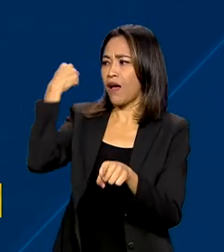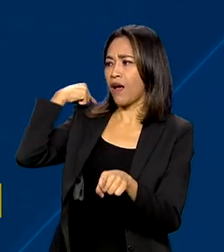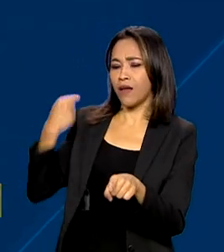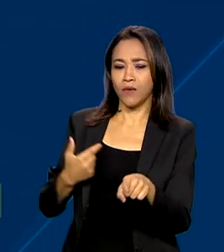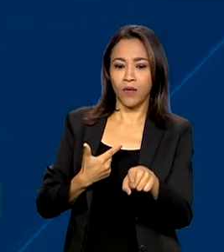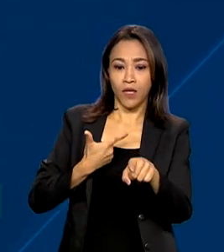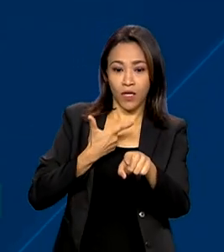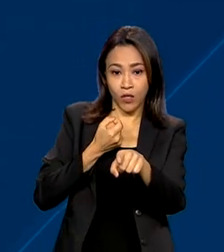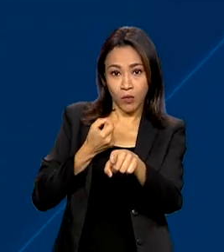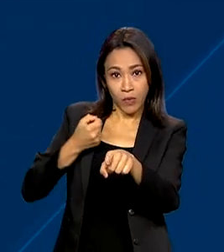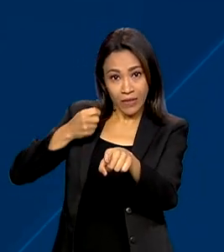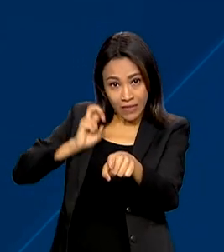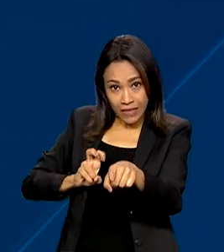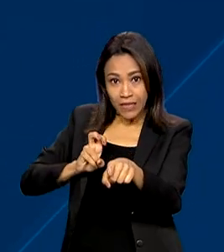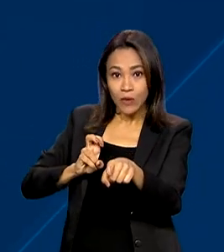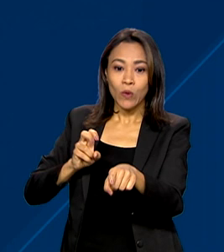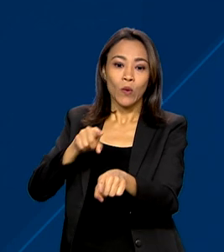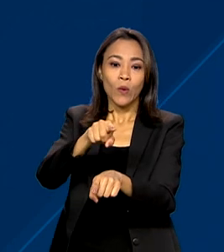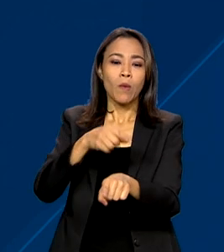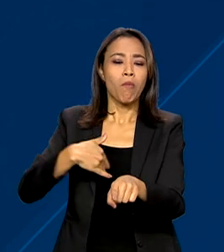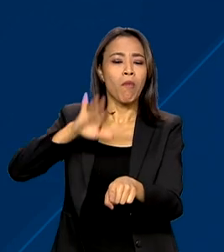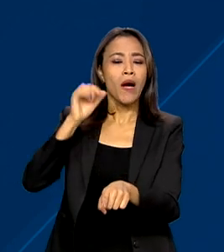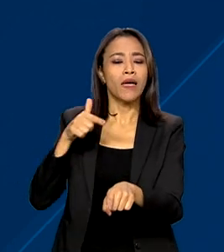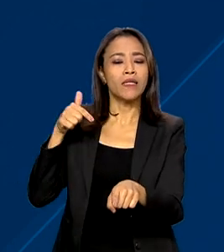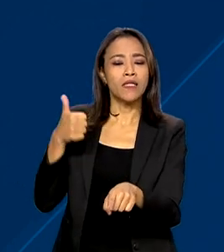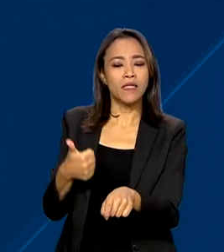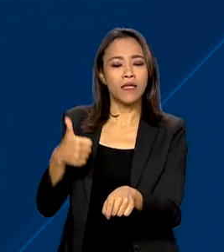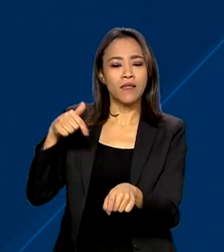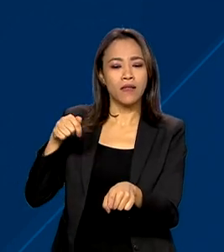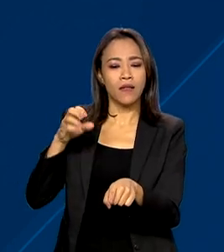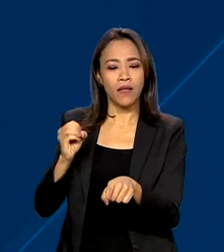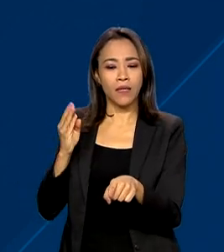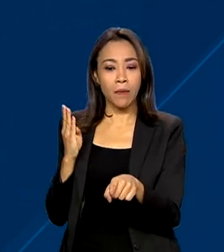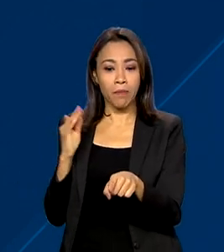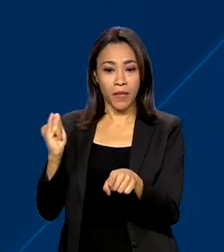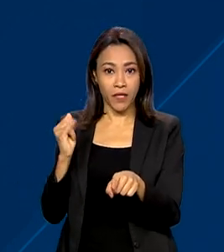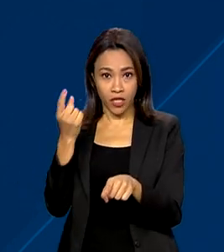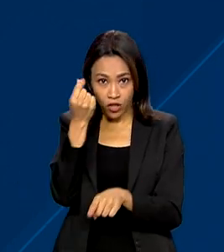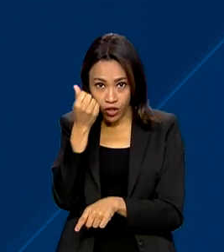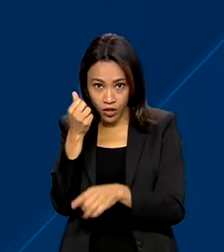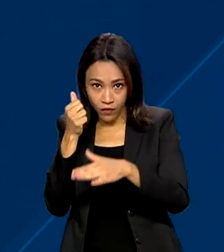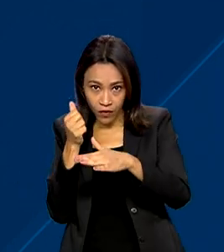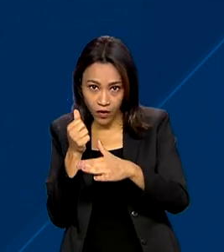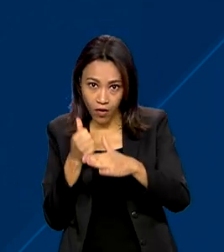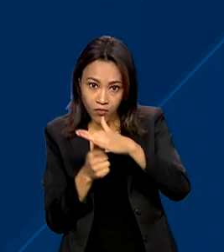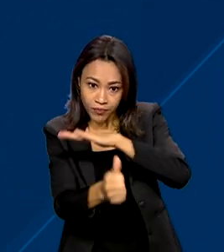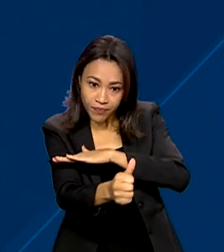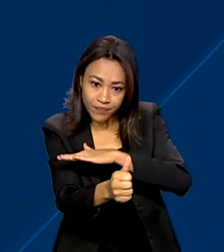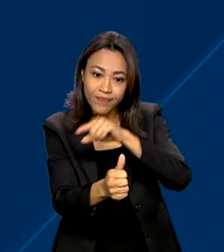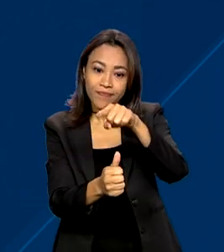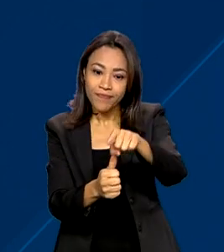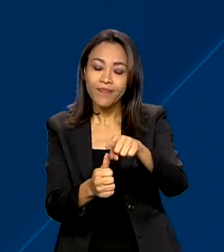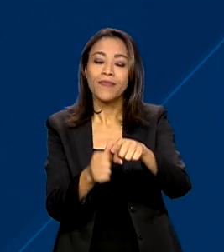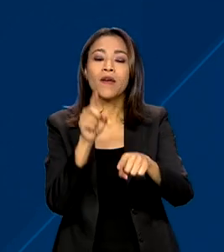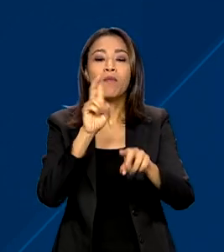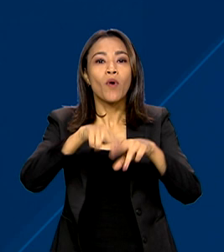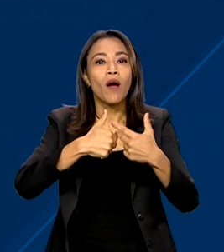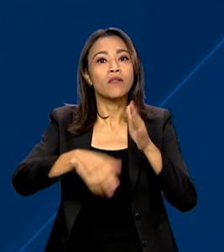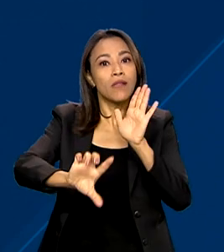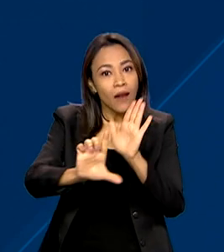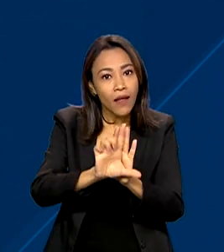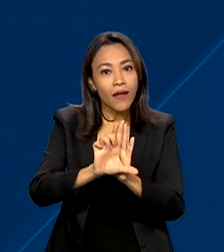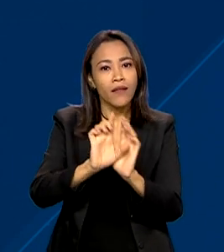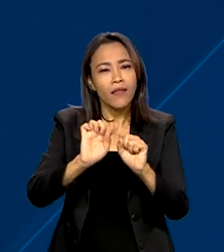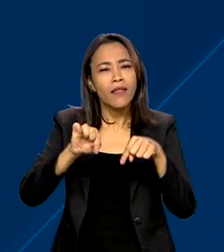mais de 170 bilhões de reais foram destinados à pesquisa por meio da Lei do Bem. De lá para cá, foram